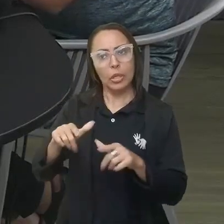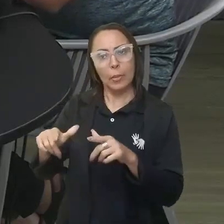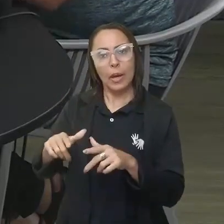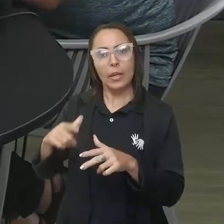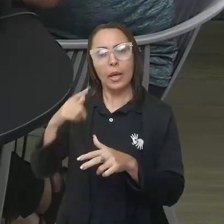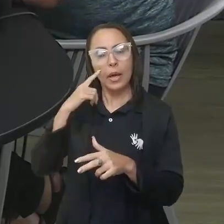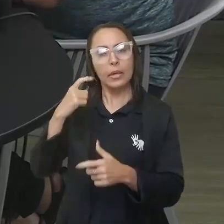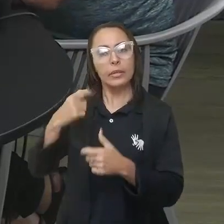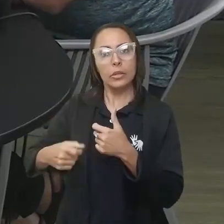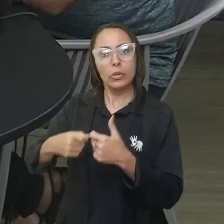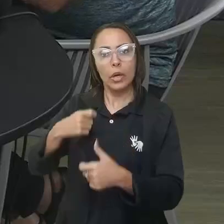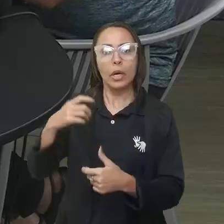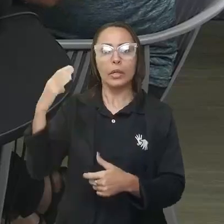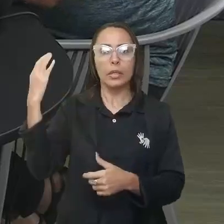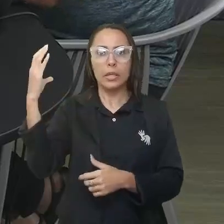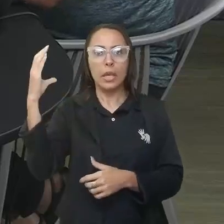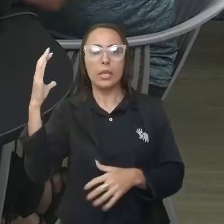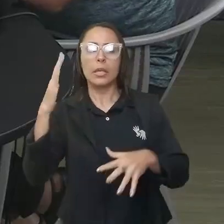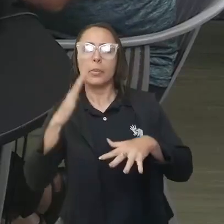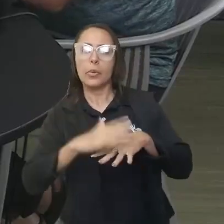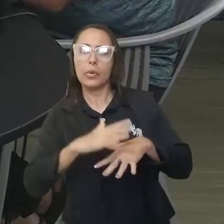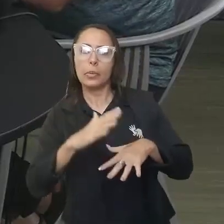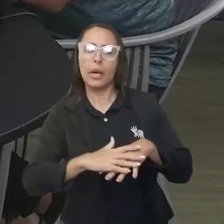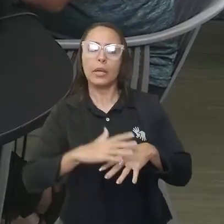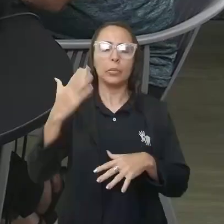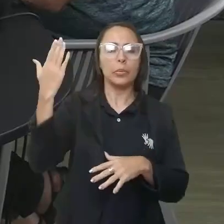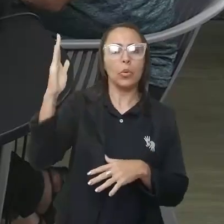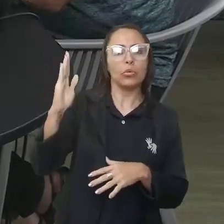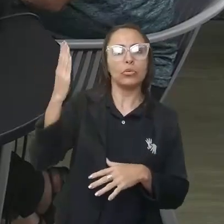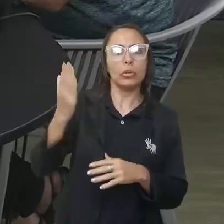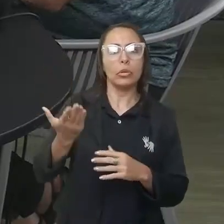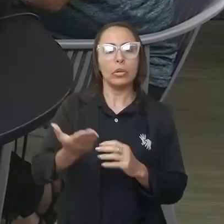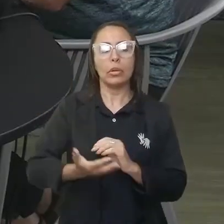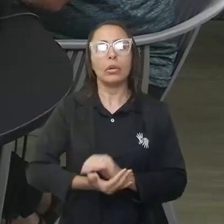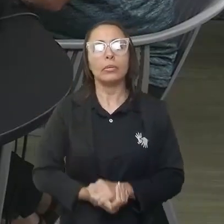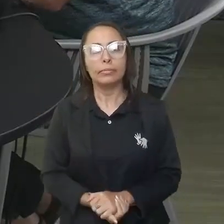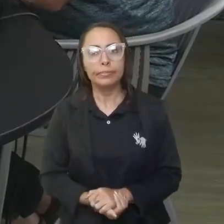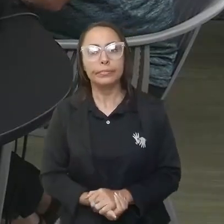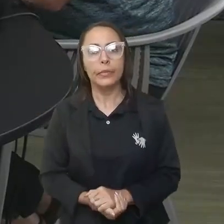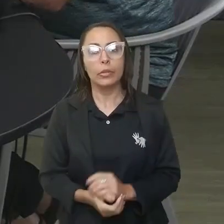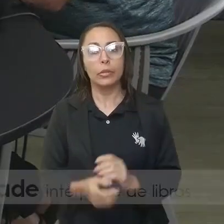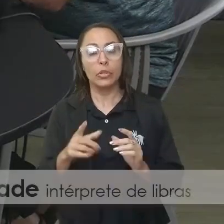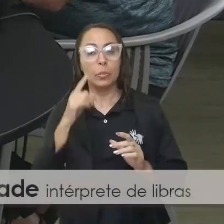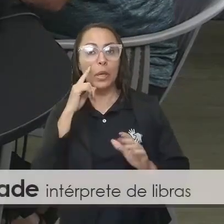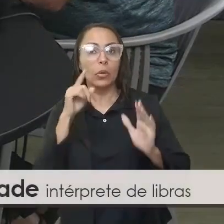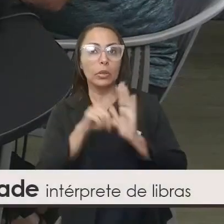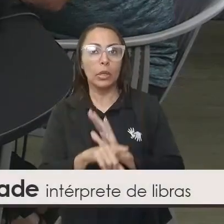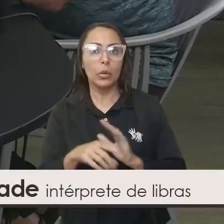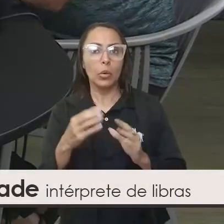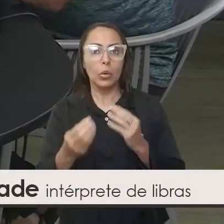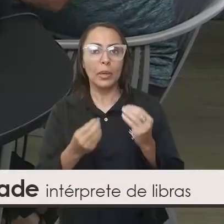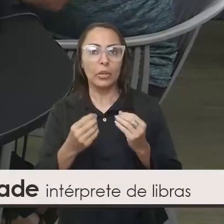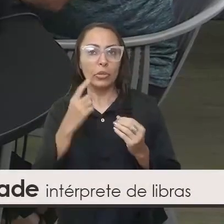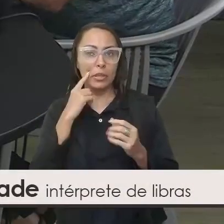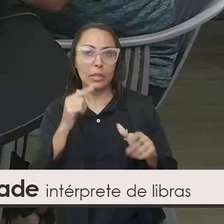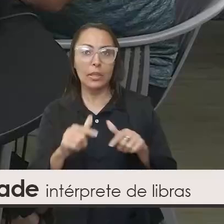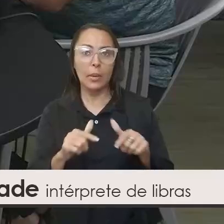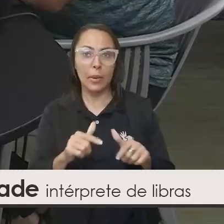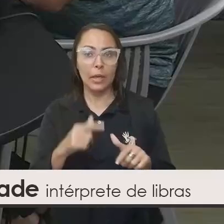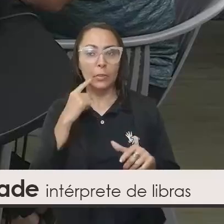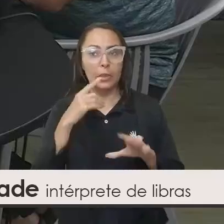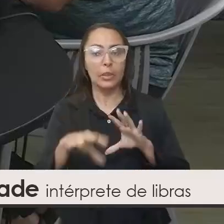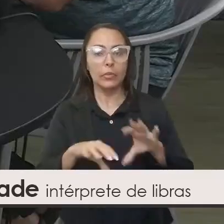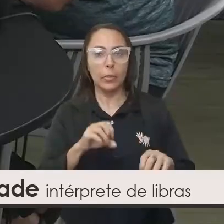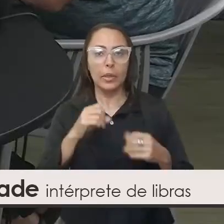matemática, dentro da ciência, dentro da biologia. Como é que a senhora vê? Tu estás perguntando como é que a gente trabalha, como é que a gente dá a formação,